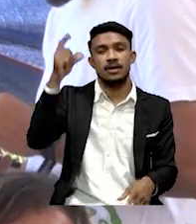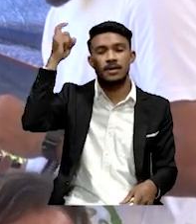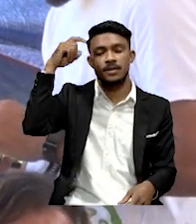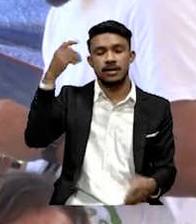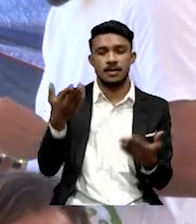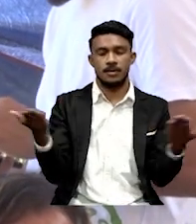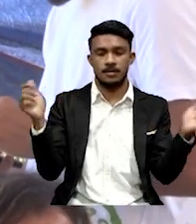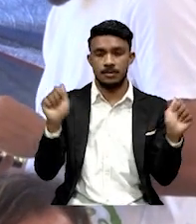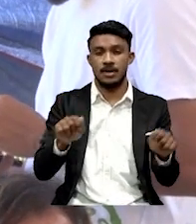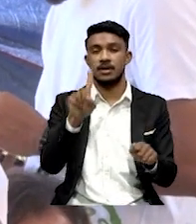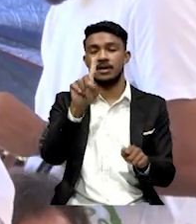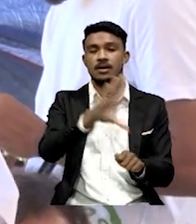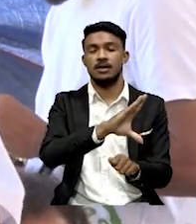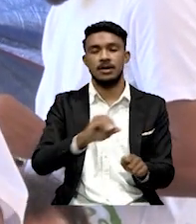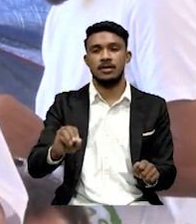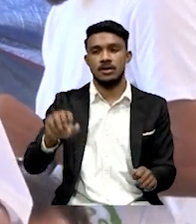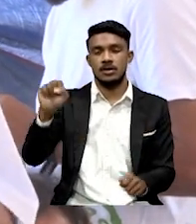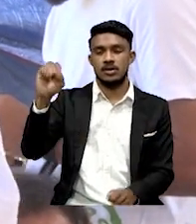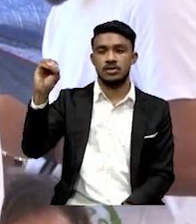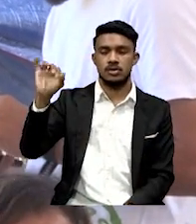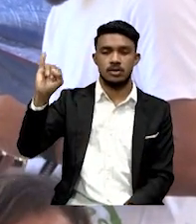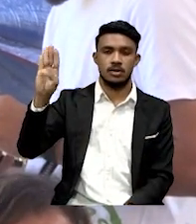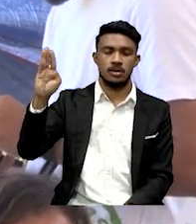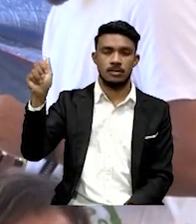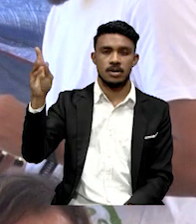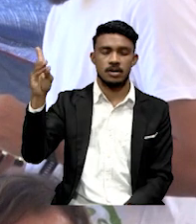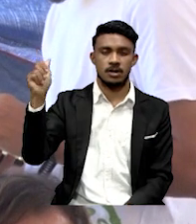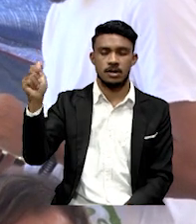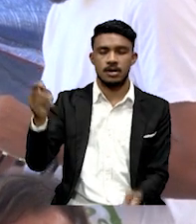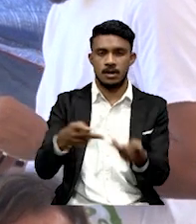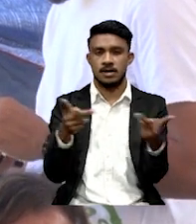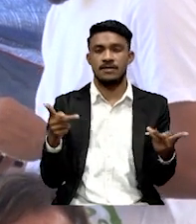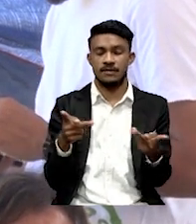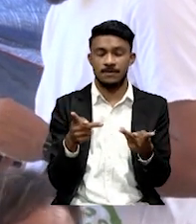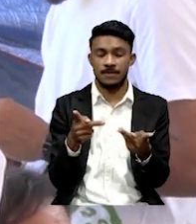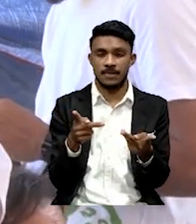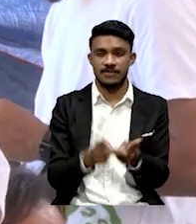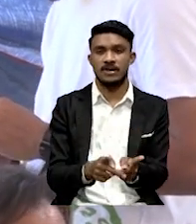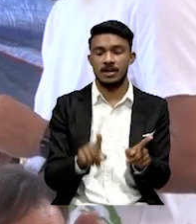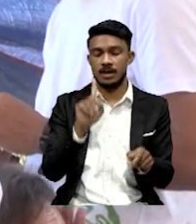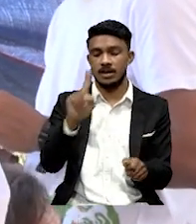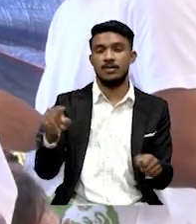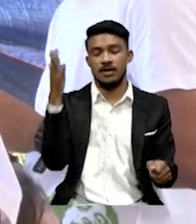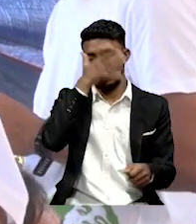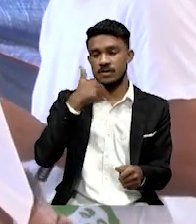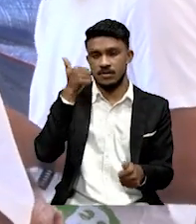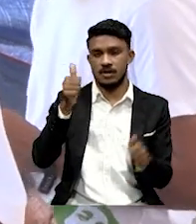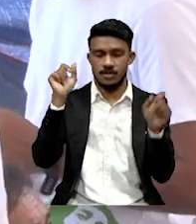Né, belida. O Soibada, bel saia centro turístico aqui, tem que belo halo